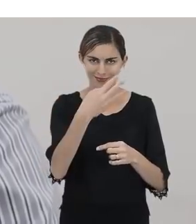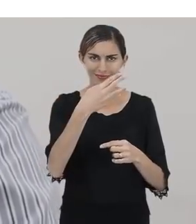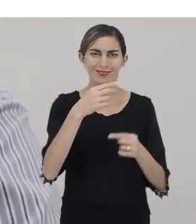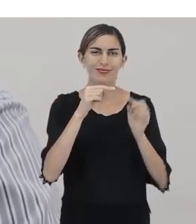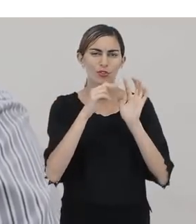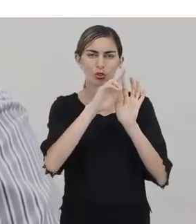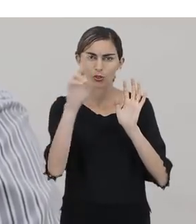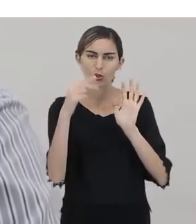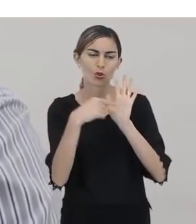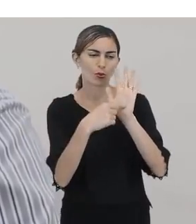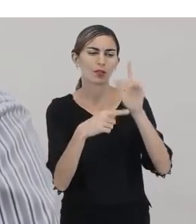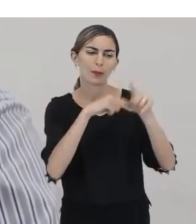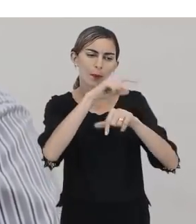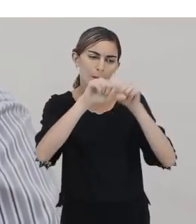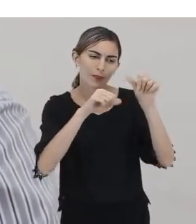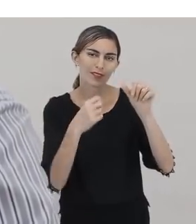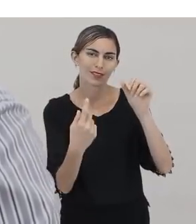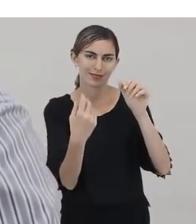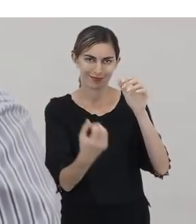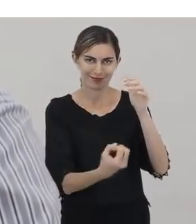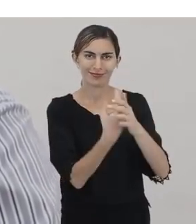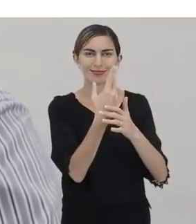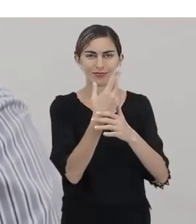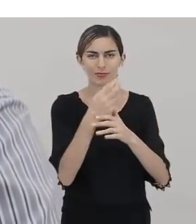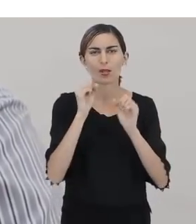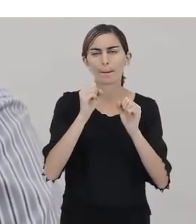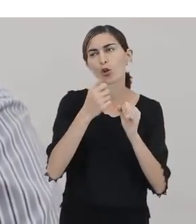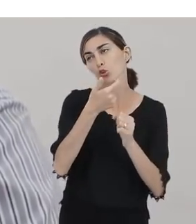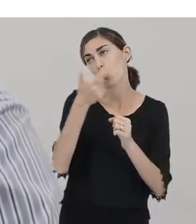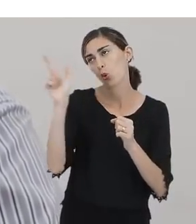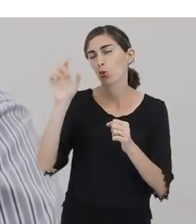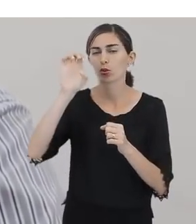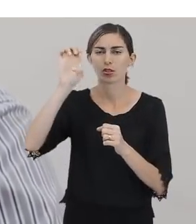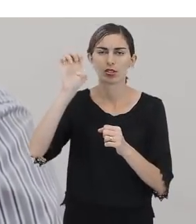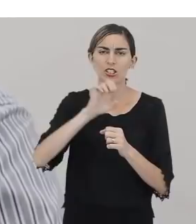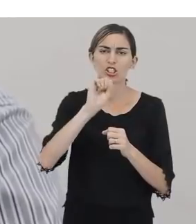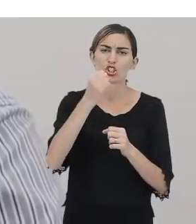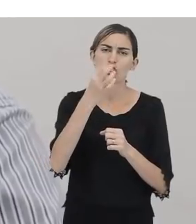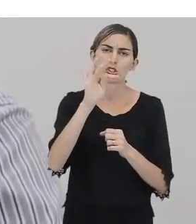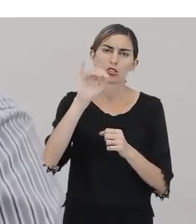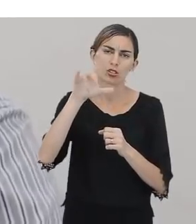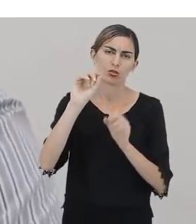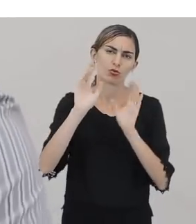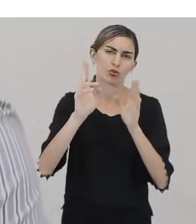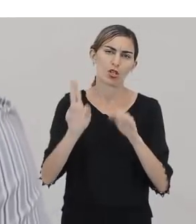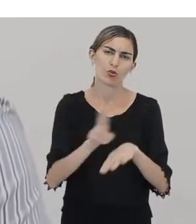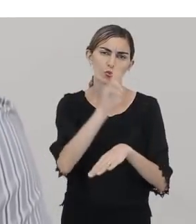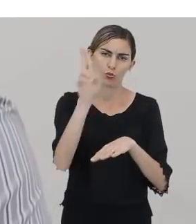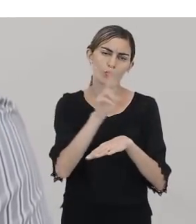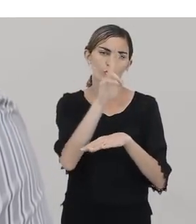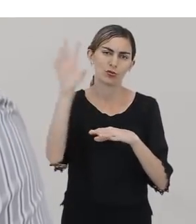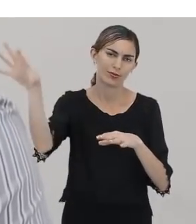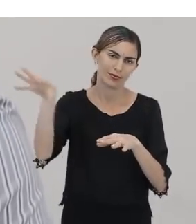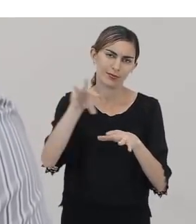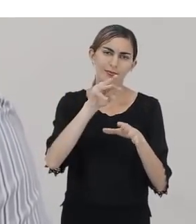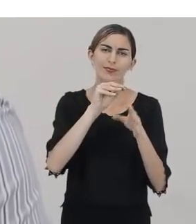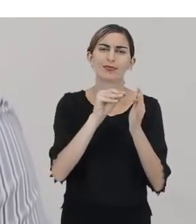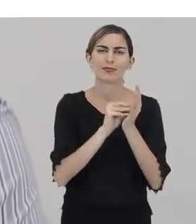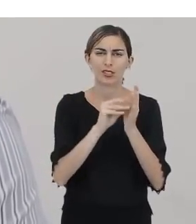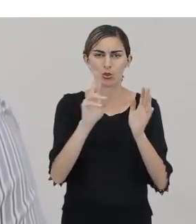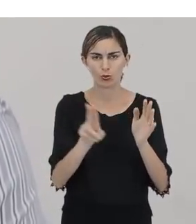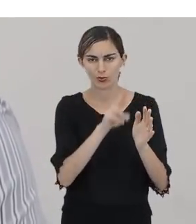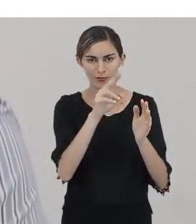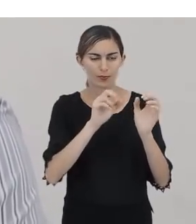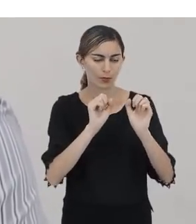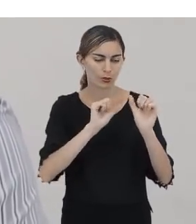aqui e implementa ele, ou você pode pegar um estilo que já existe e você só editar o estilo, certo? Então